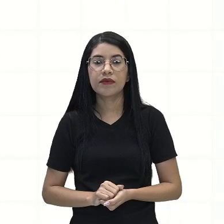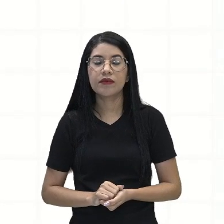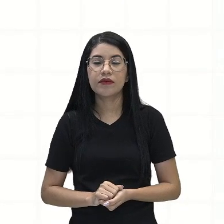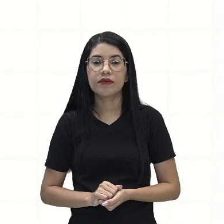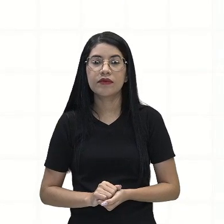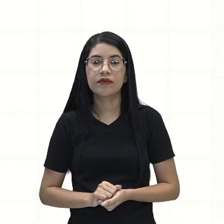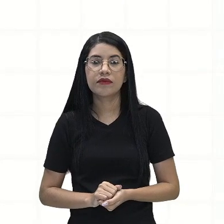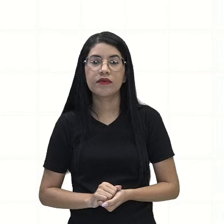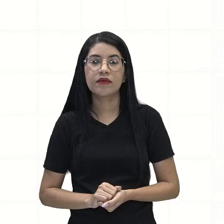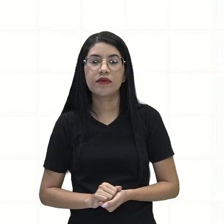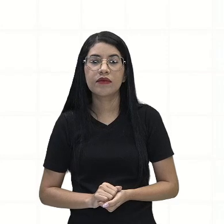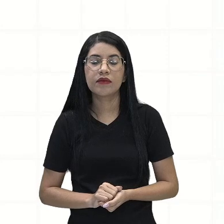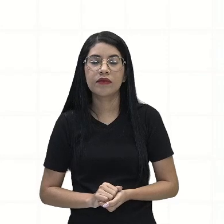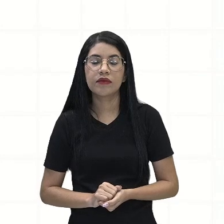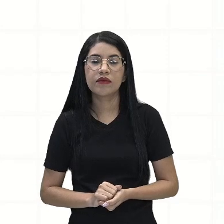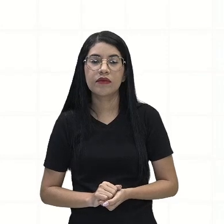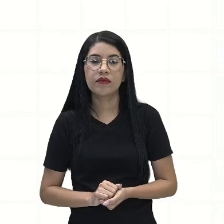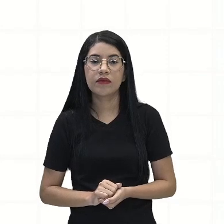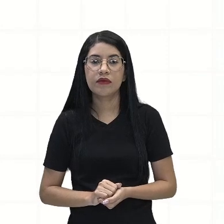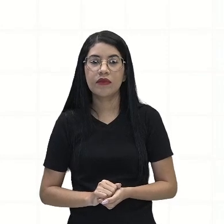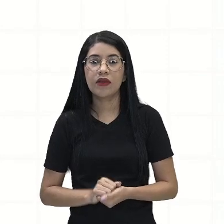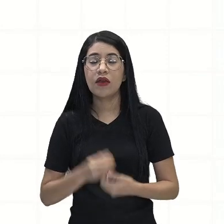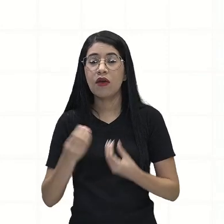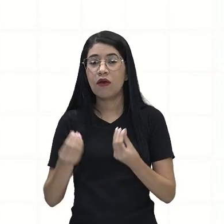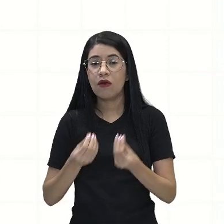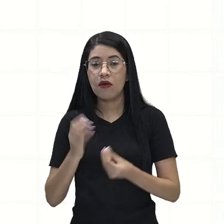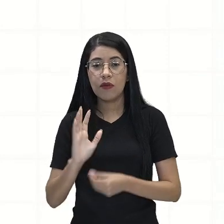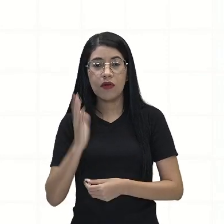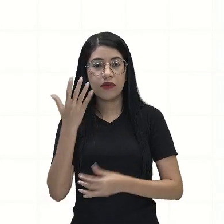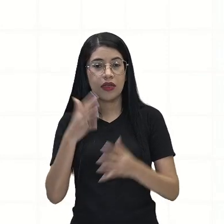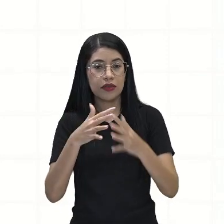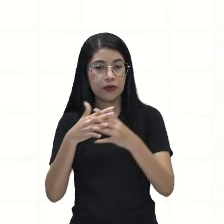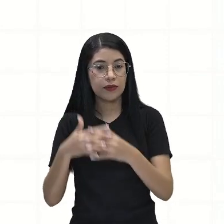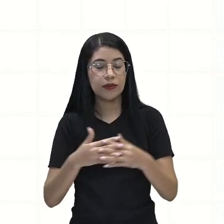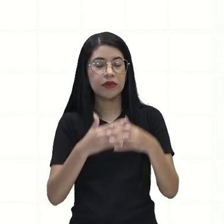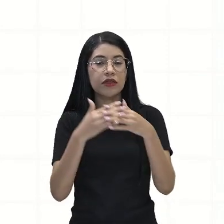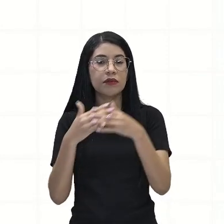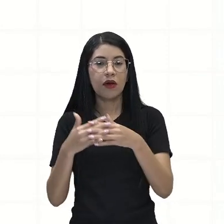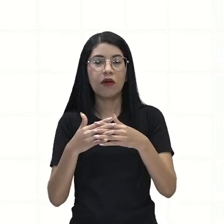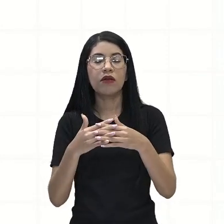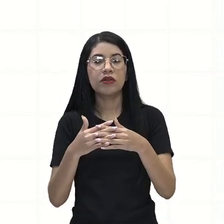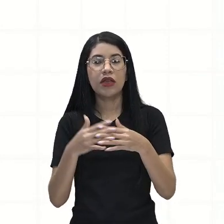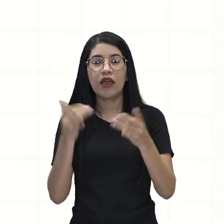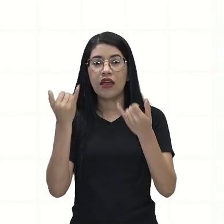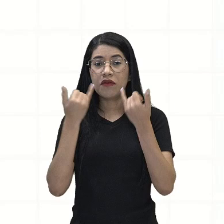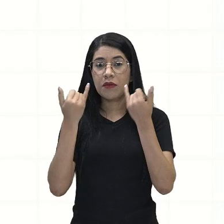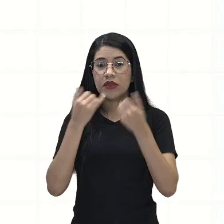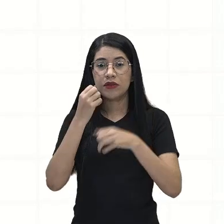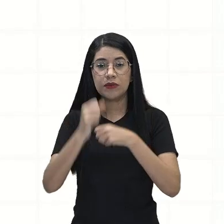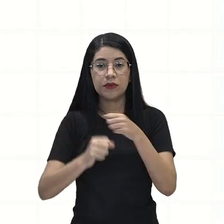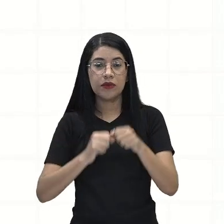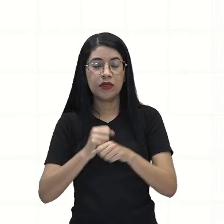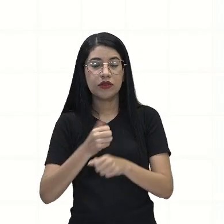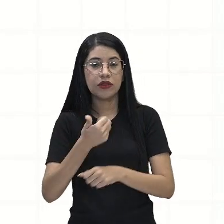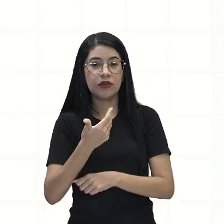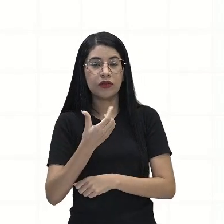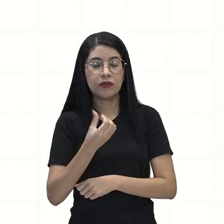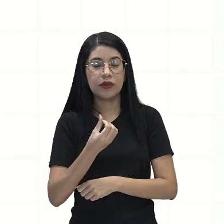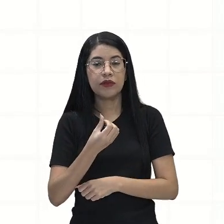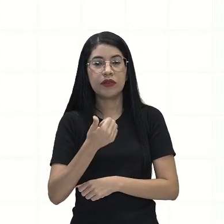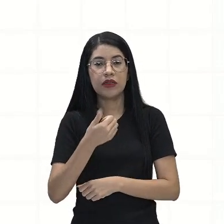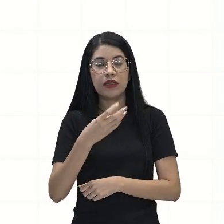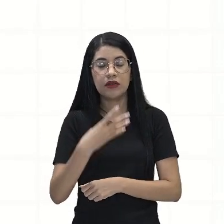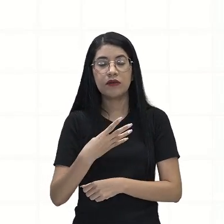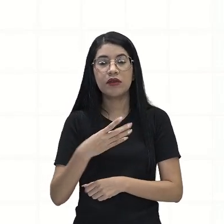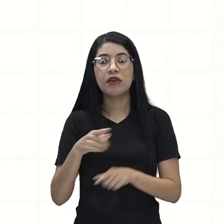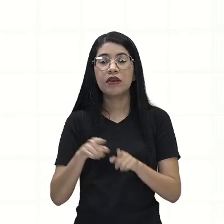no mapinha essa logística de transporte, esse mapa aí está com essas informações de 2014, e a partir também desse